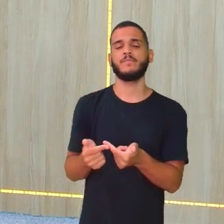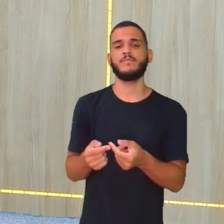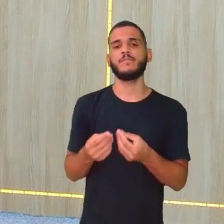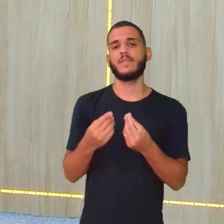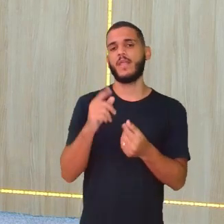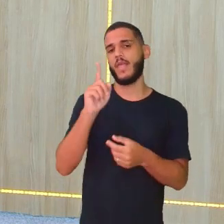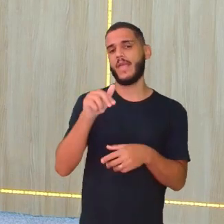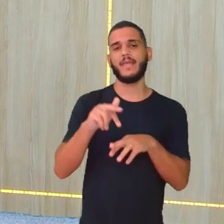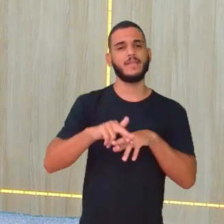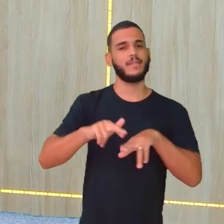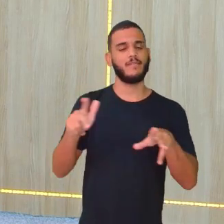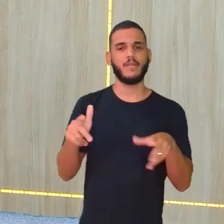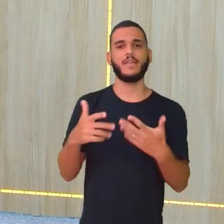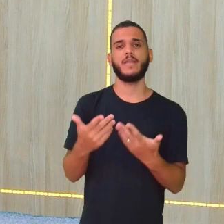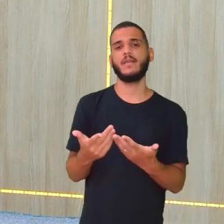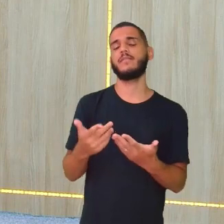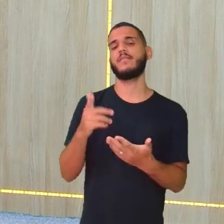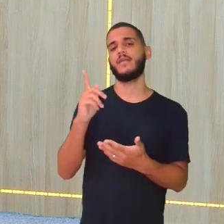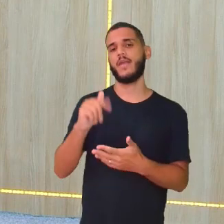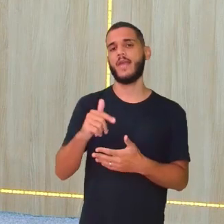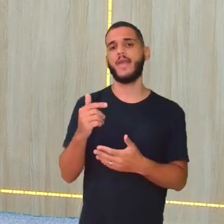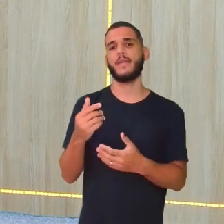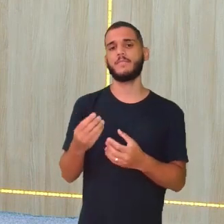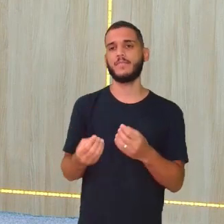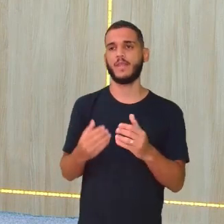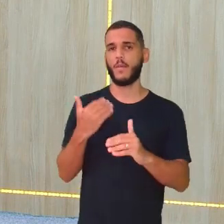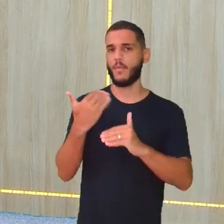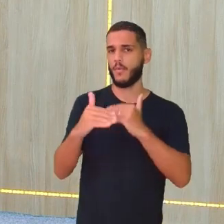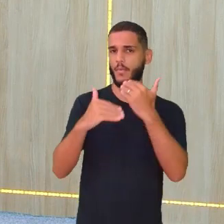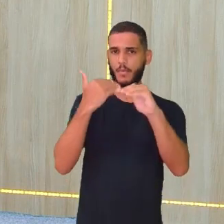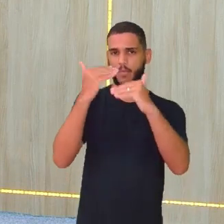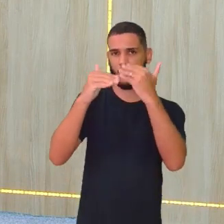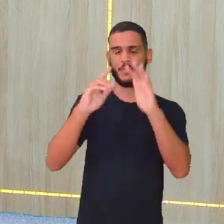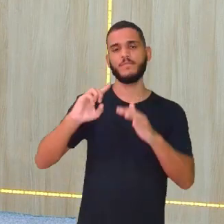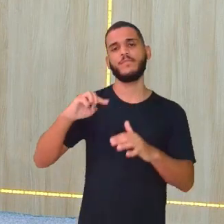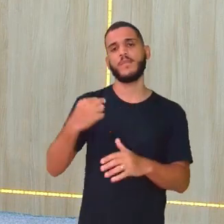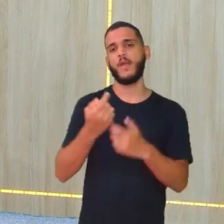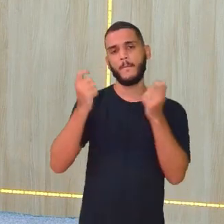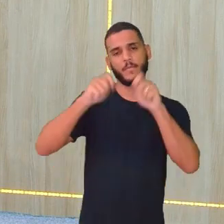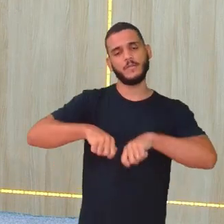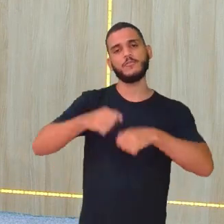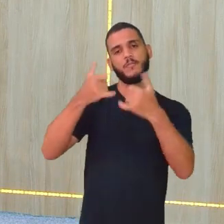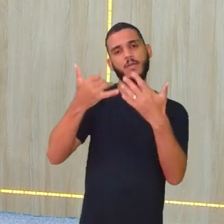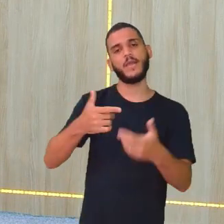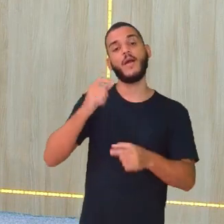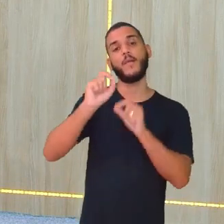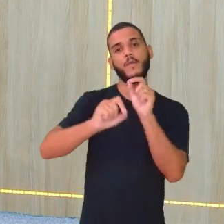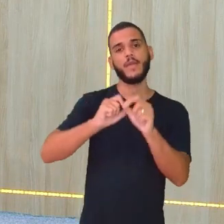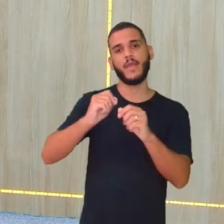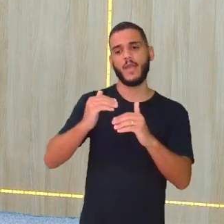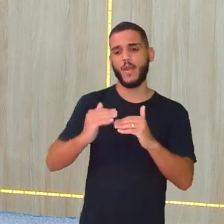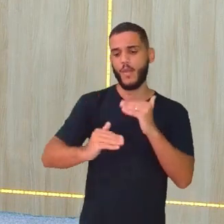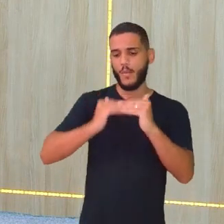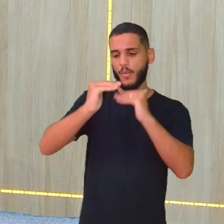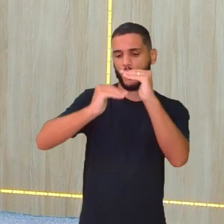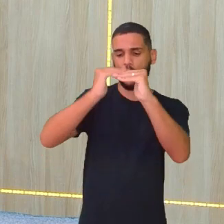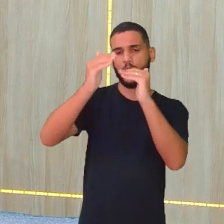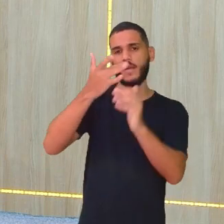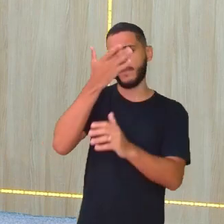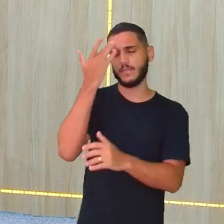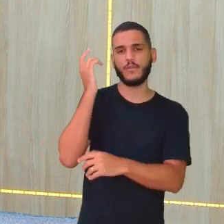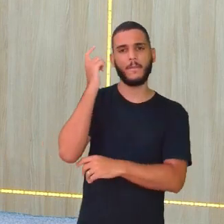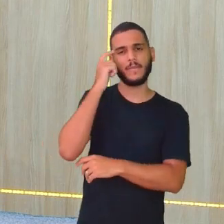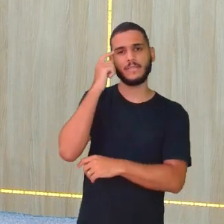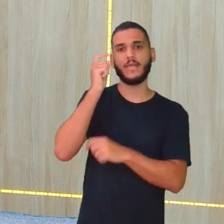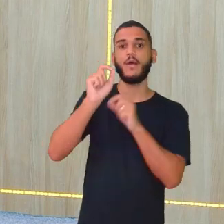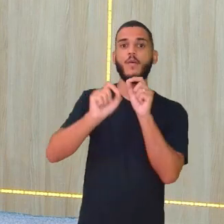algo diferente, né? E algo que engaja. E a gente pode falar um pouquinho do engajamento também, que vem crescendo, né? Uhum. E pensar, gente,